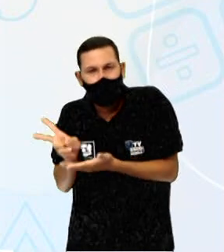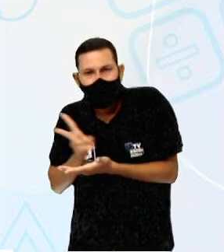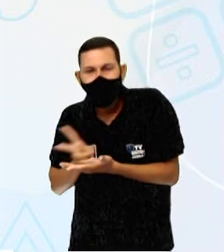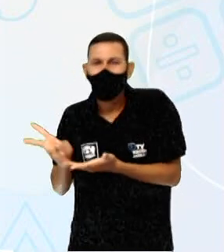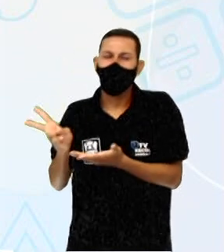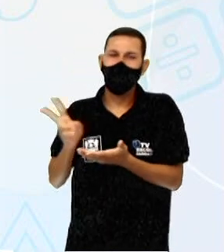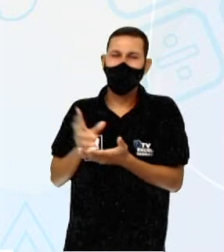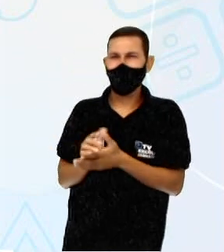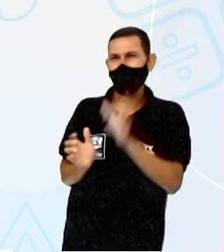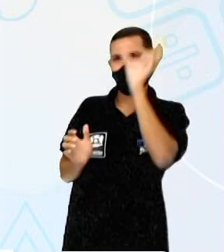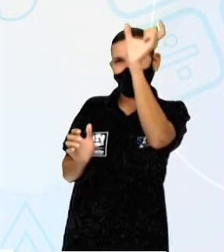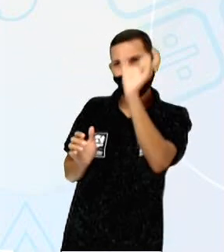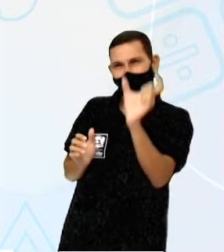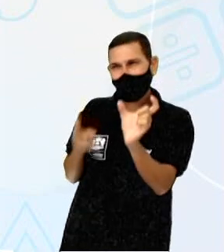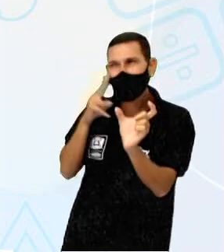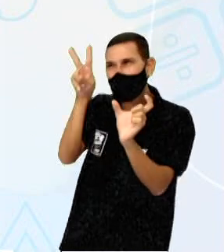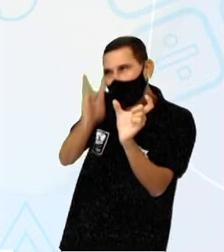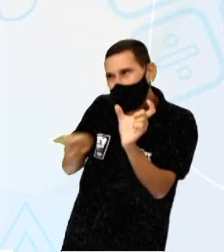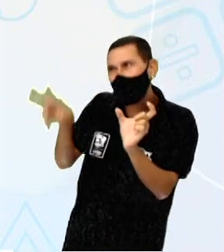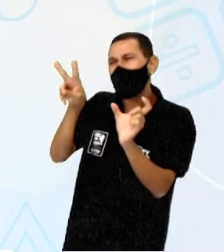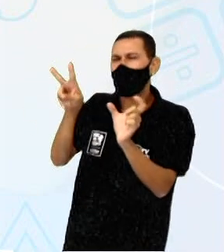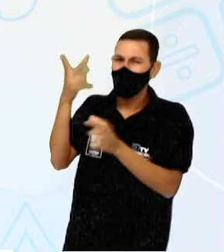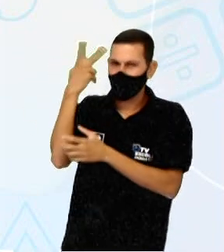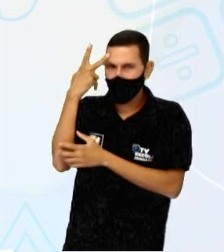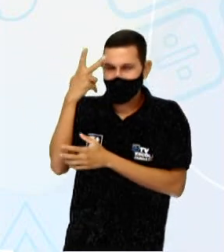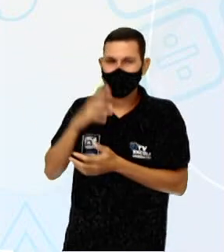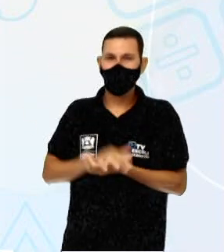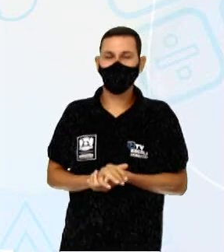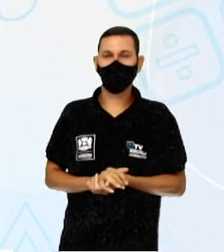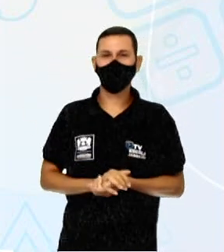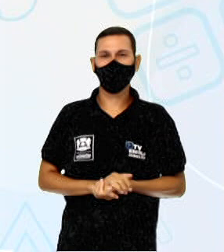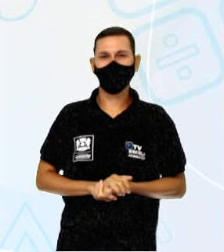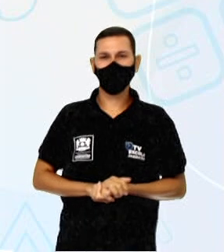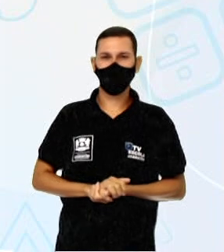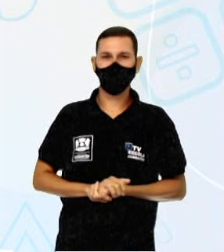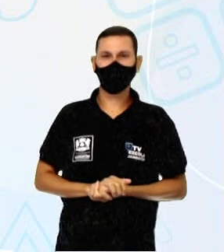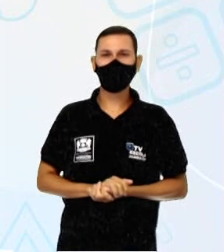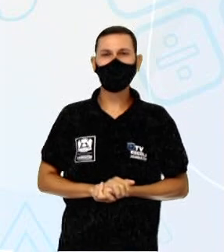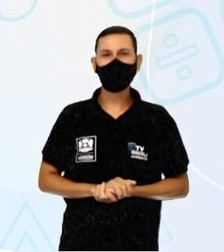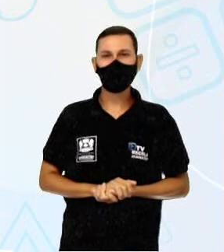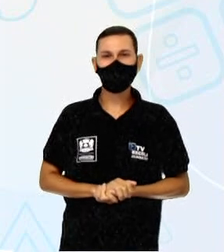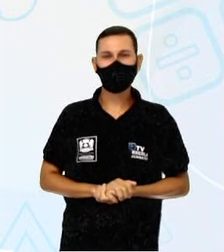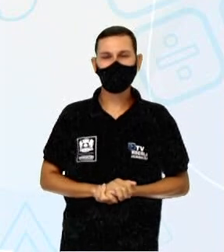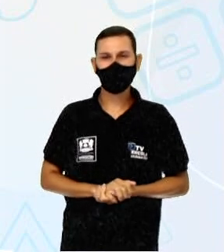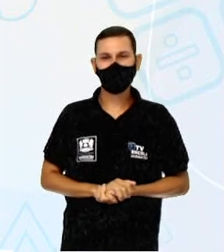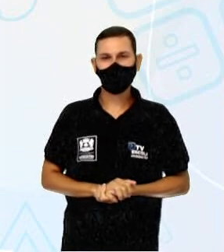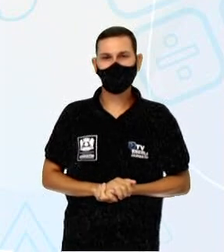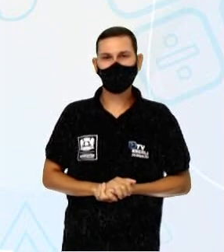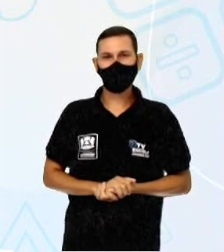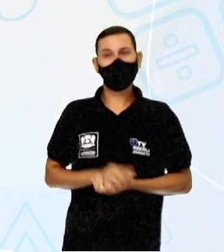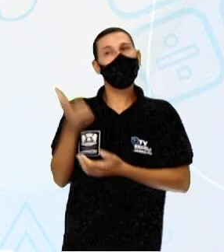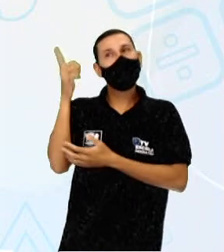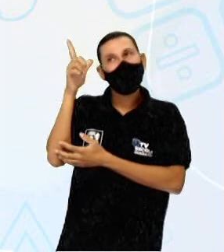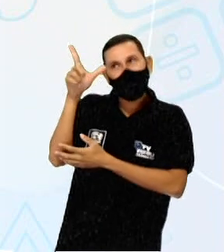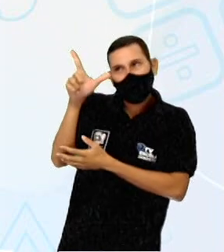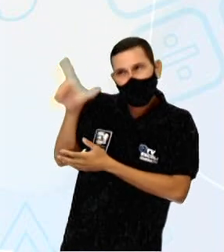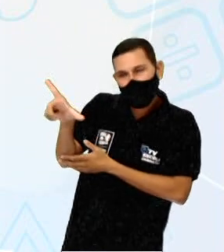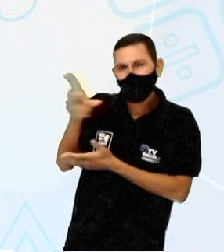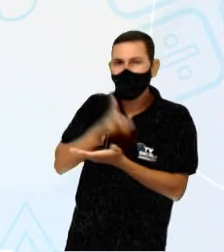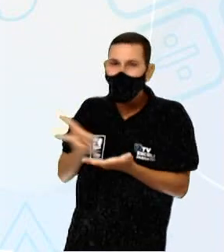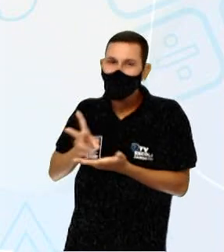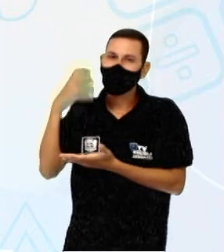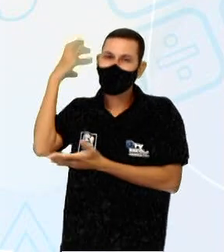Turn vai ser turned. E use vai ser used. Certo, gente? Então, nos demais, vai ter esse som